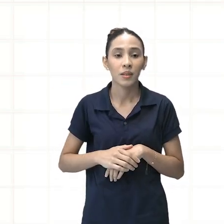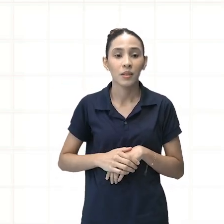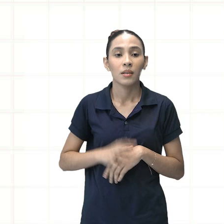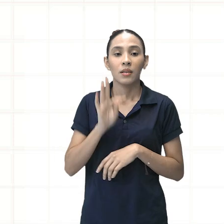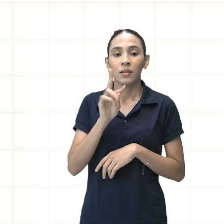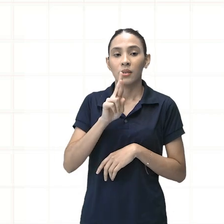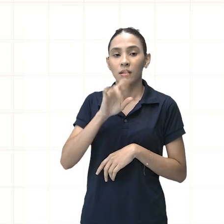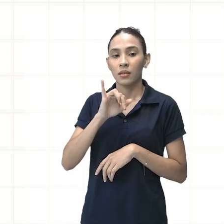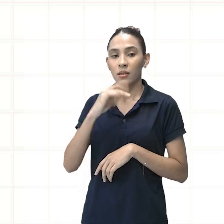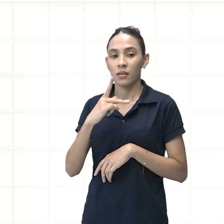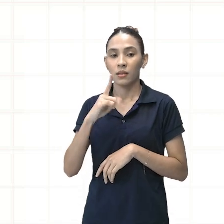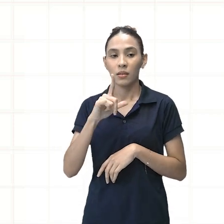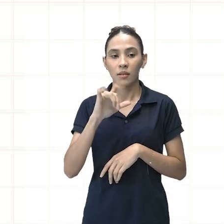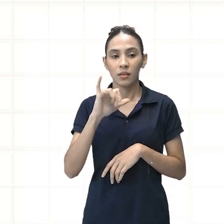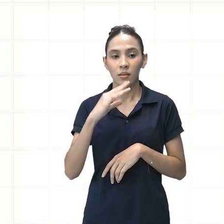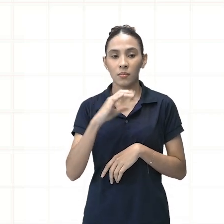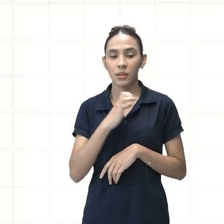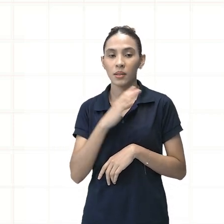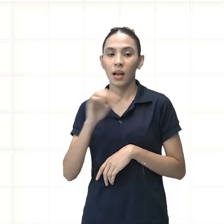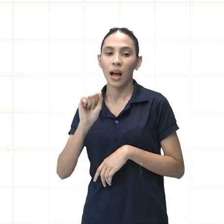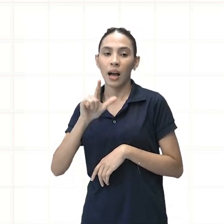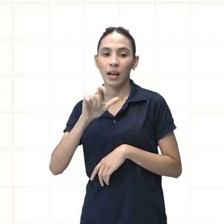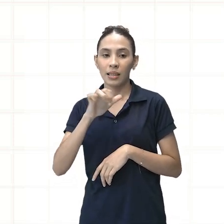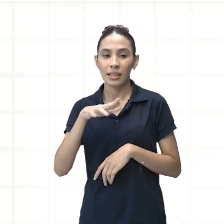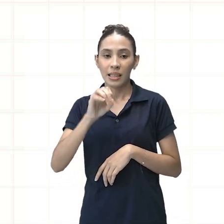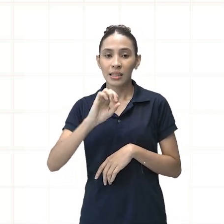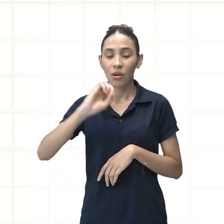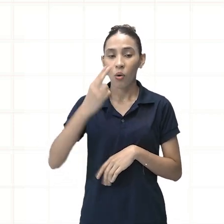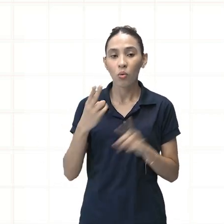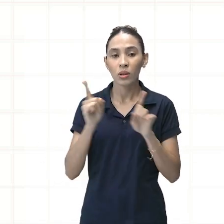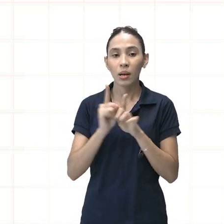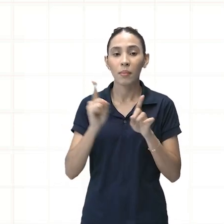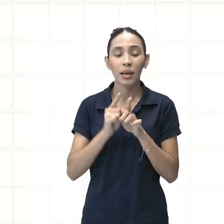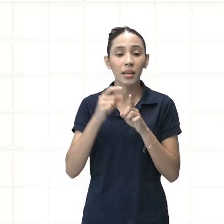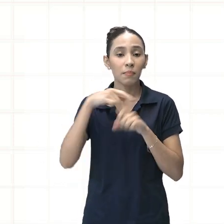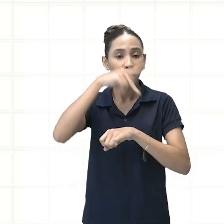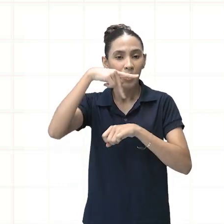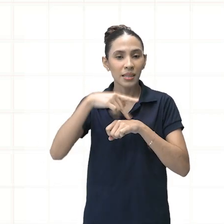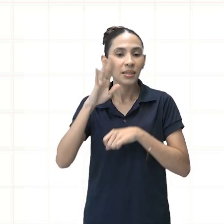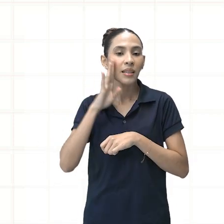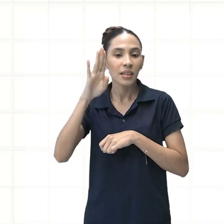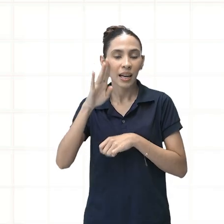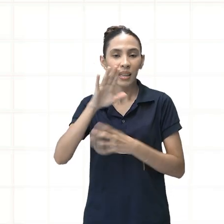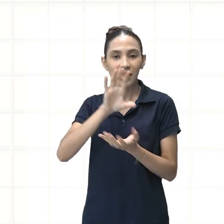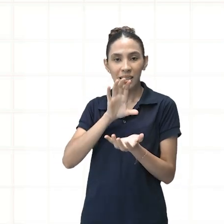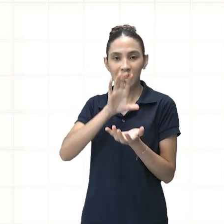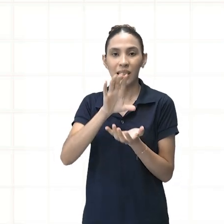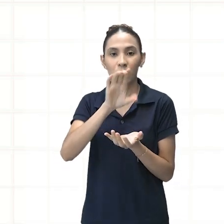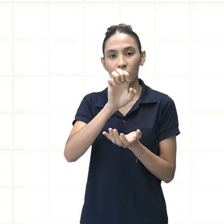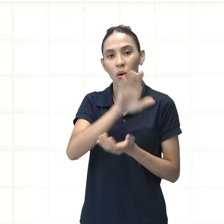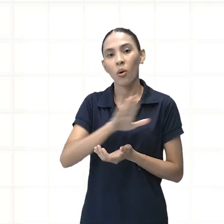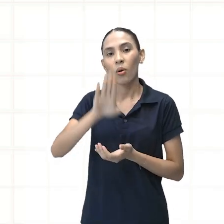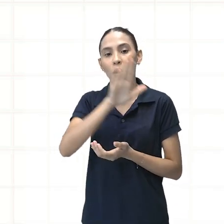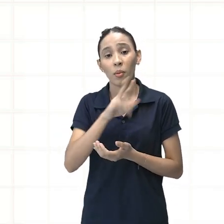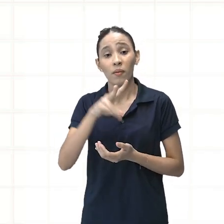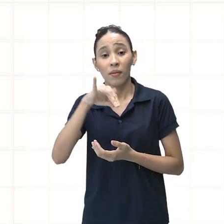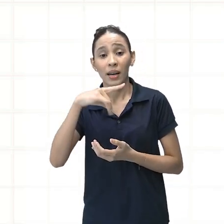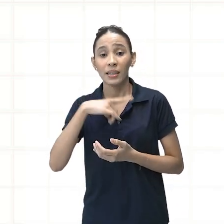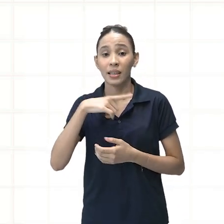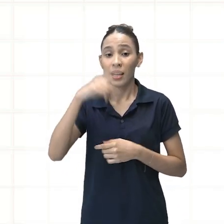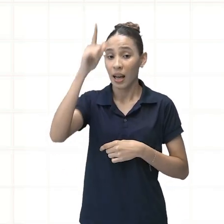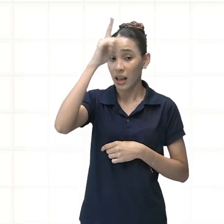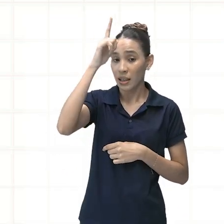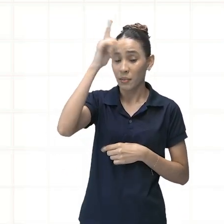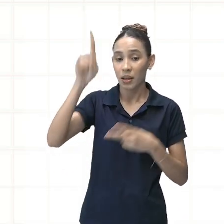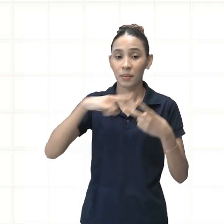Tríplice Aliança ou Potências Centrais, porque fica aqui, ó, no meio, certo, da Europa. Nós temos a presença da